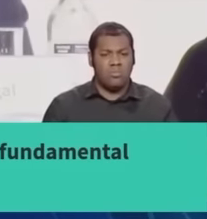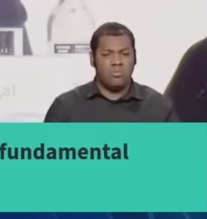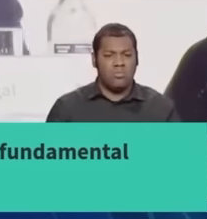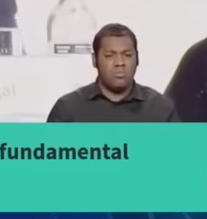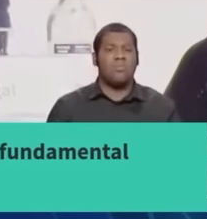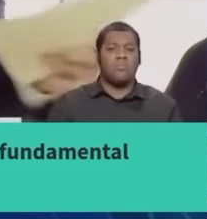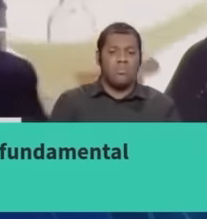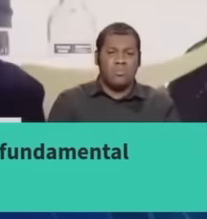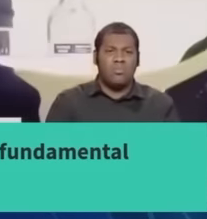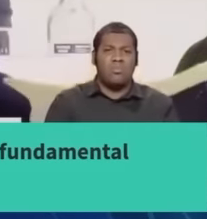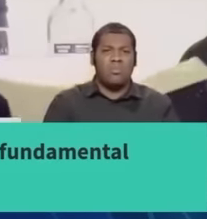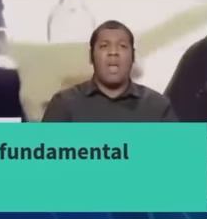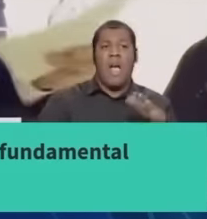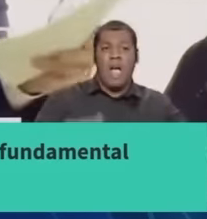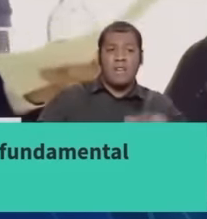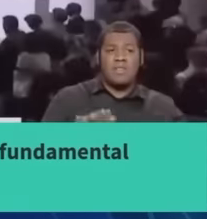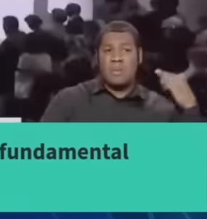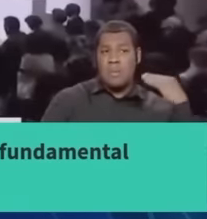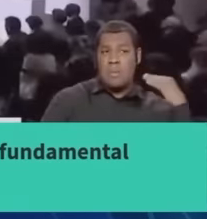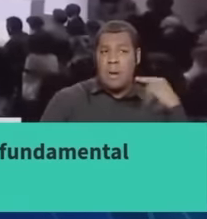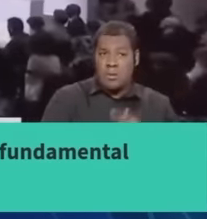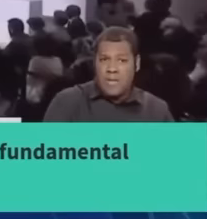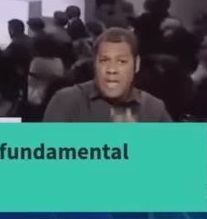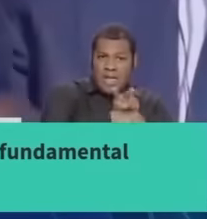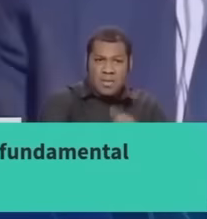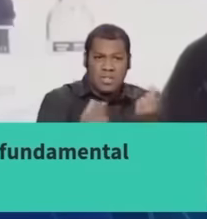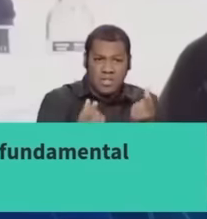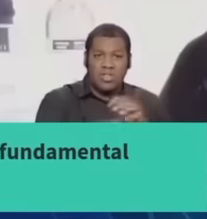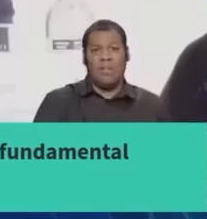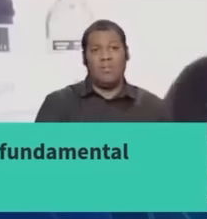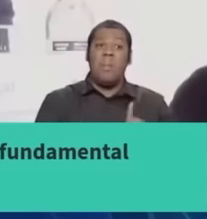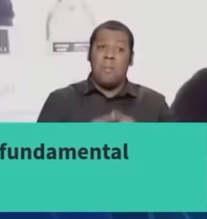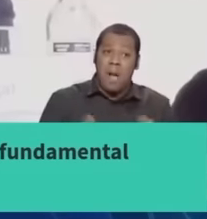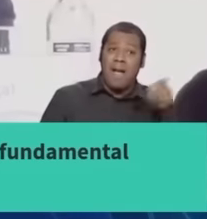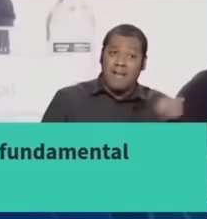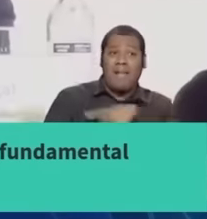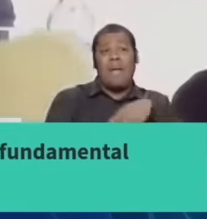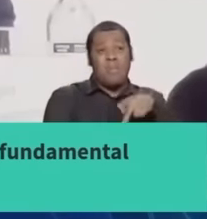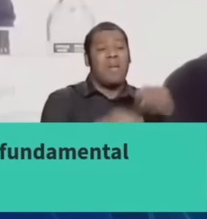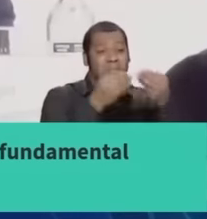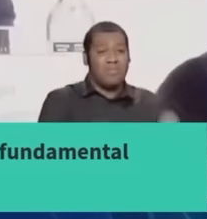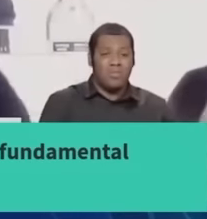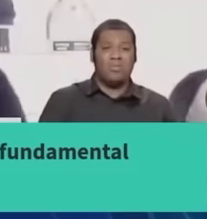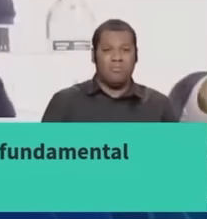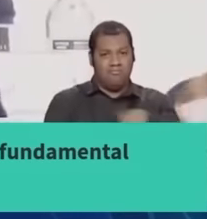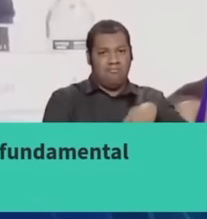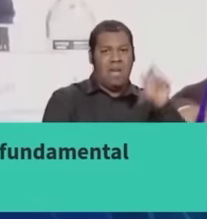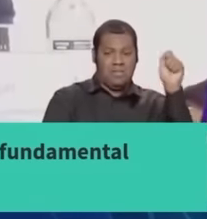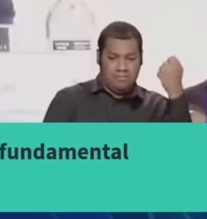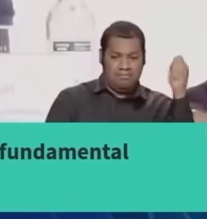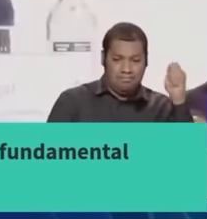E muitas vezes os bancos emprestam dinheiro e esse dinheiro emprestado é o resultado da falência do Estado. É o que estamos vendo na Argentina